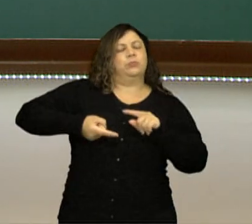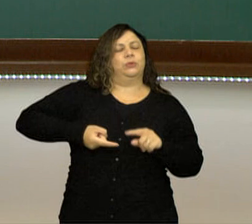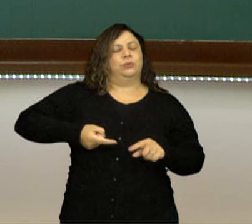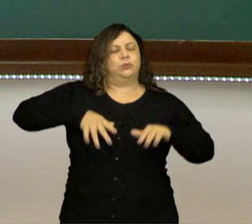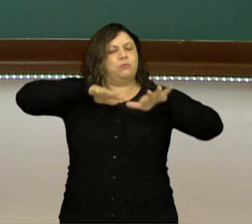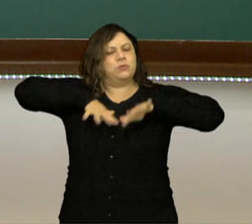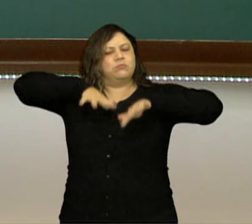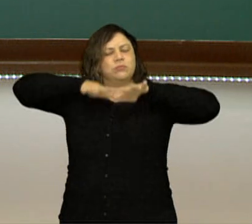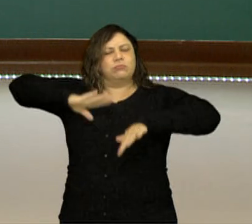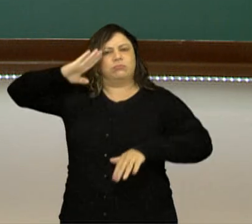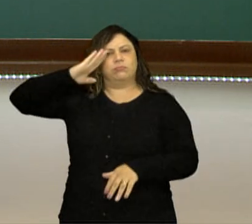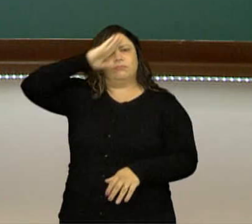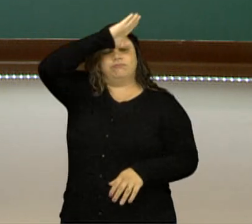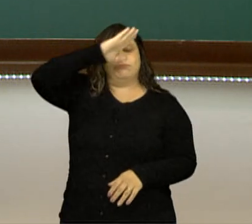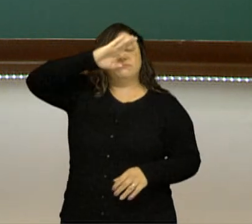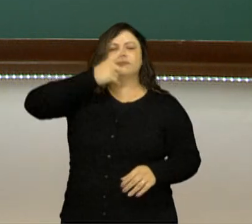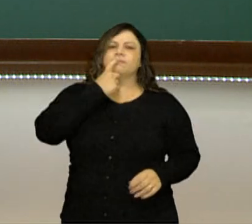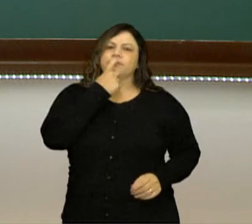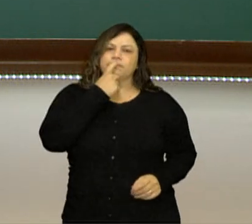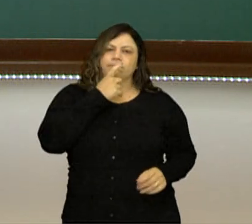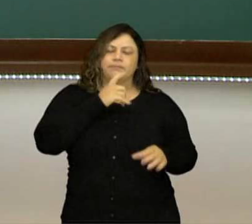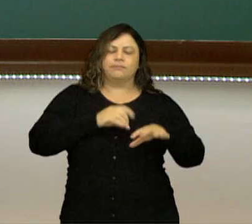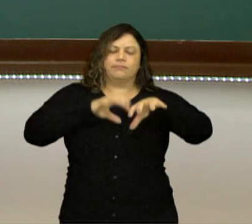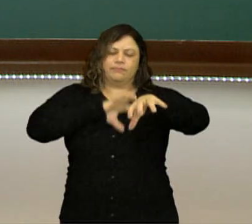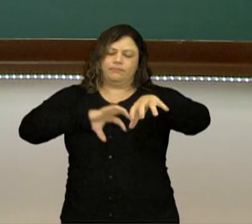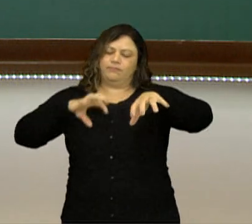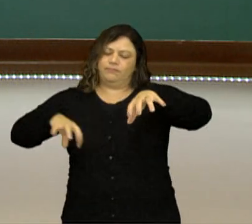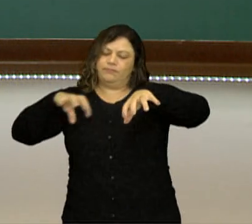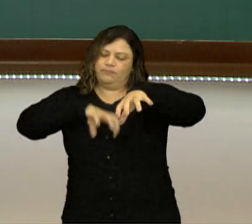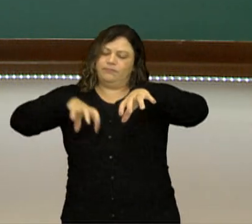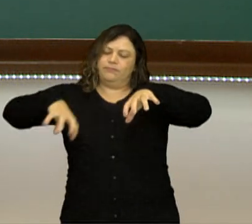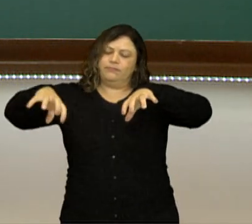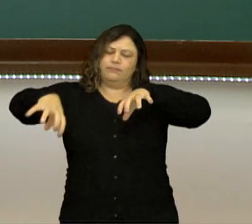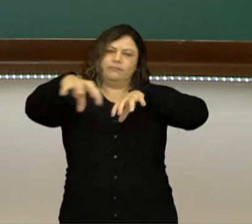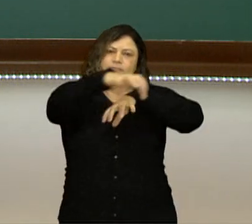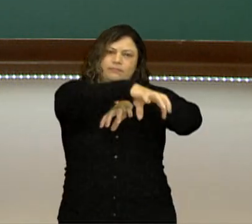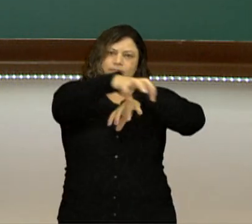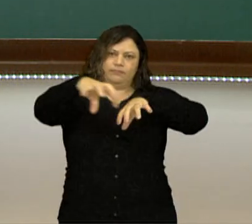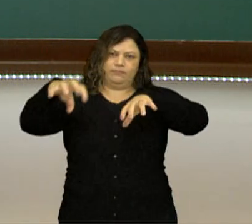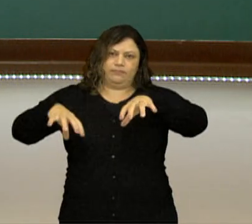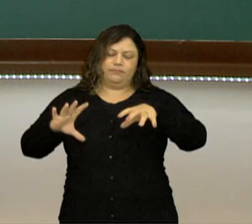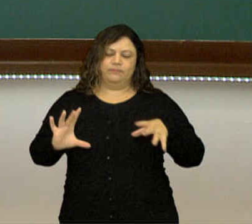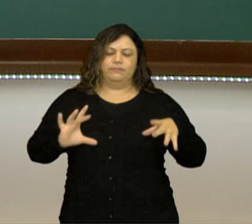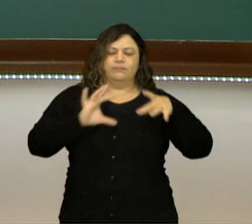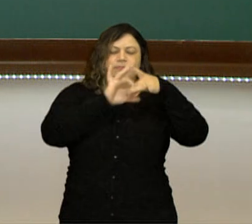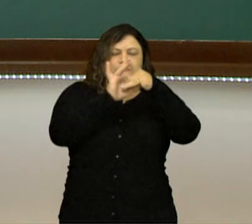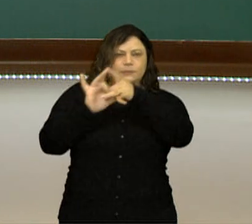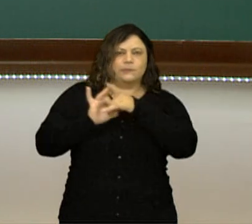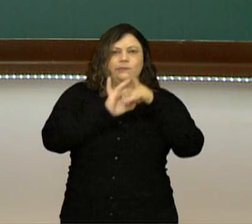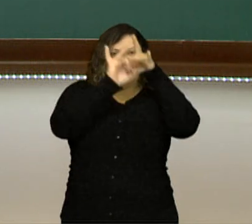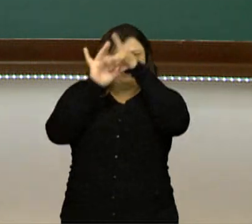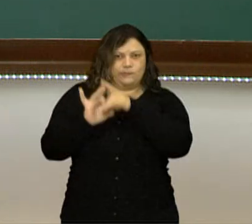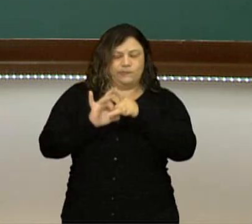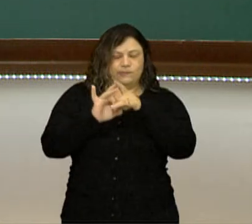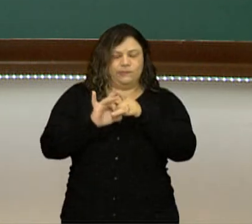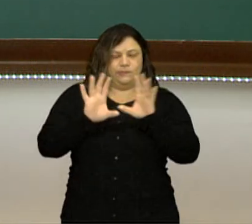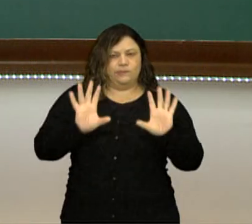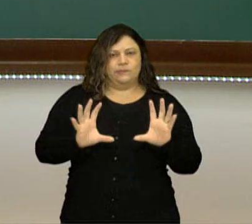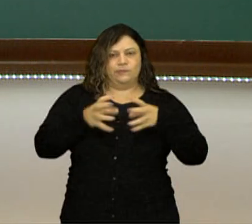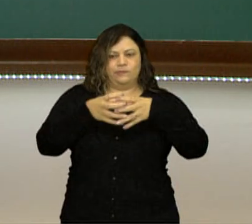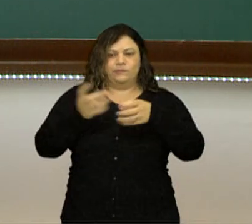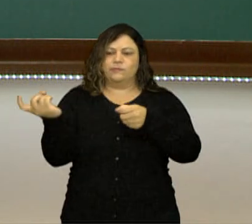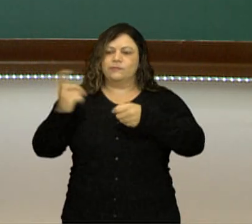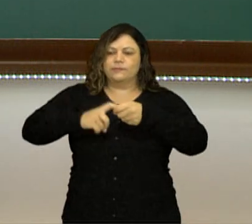passou a anexar territórios vizinhos à Rússia, à própria Rússia, formando a União das Repúblicas Socialistas